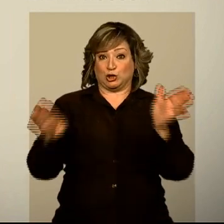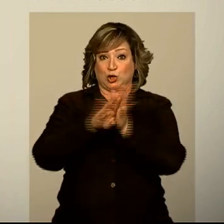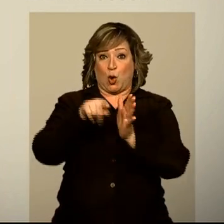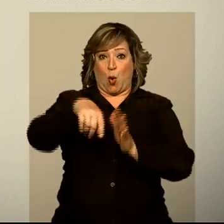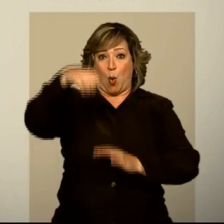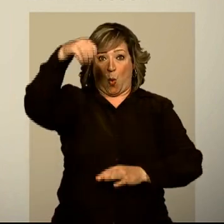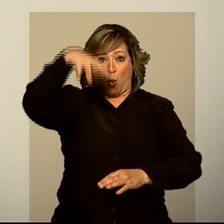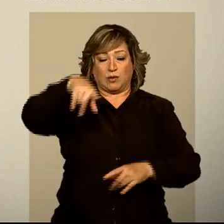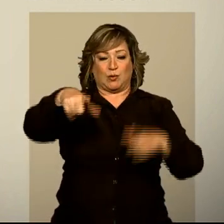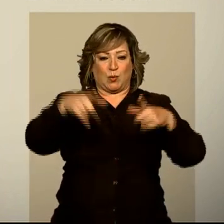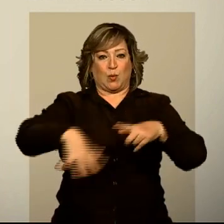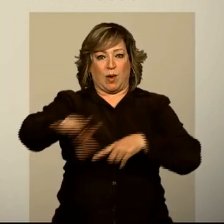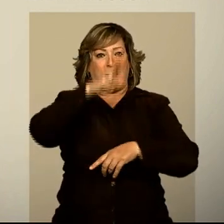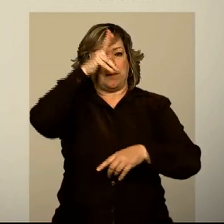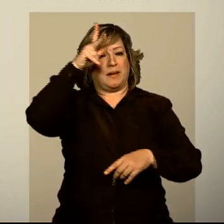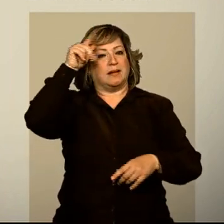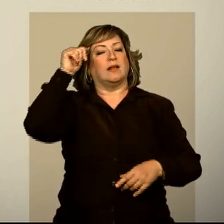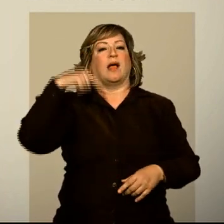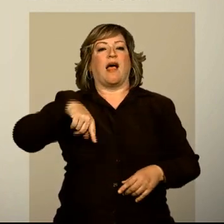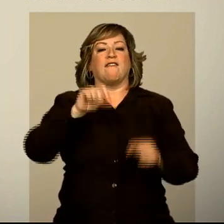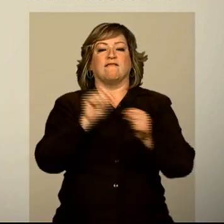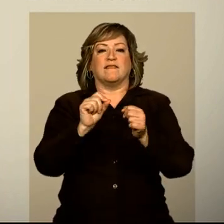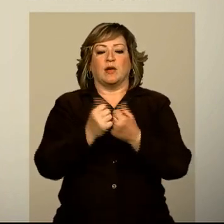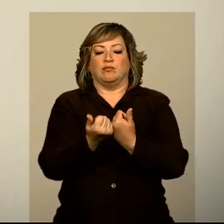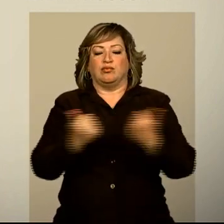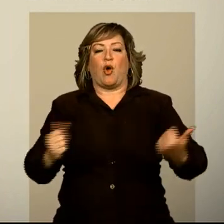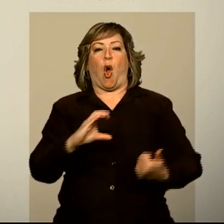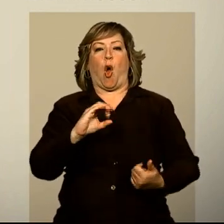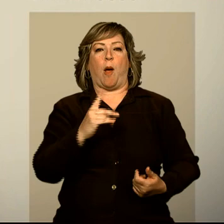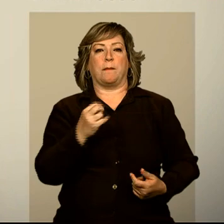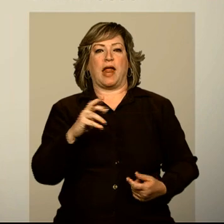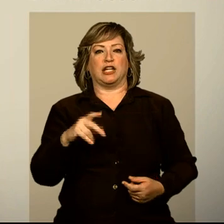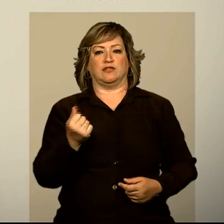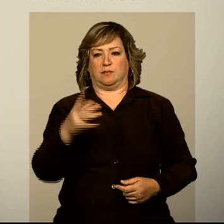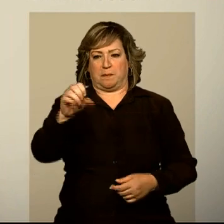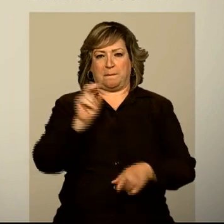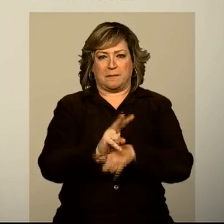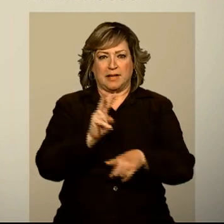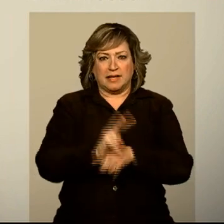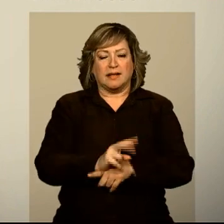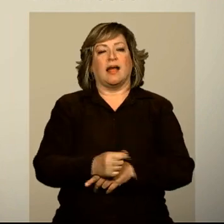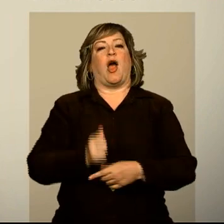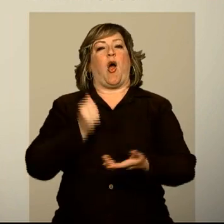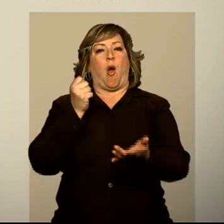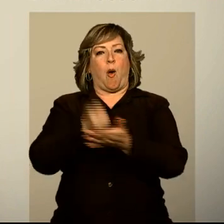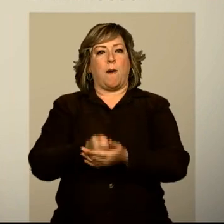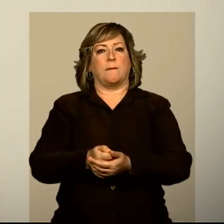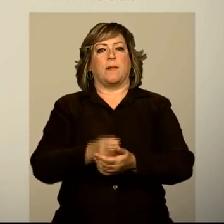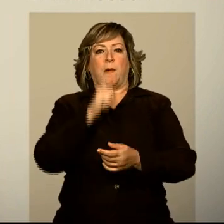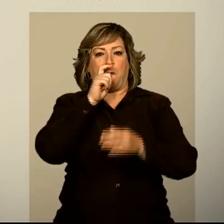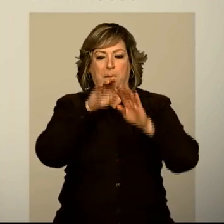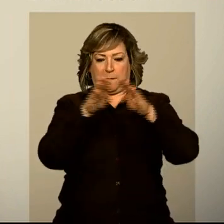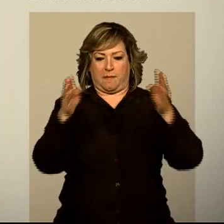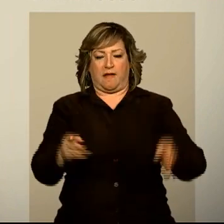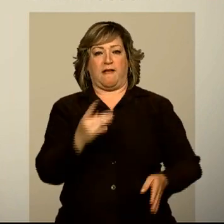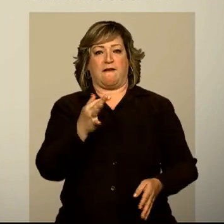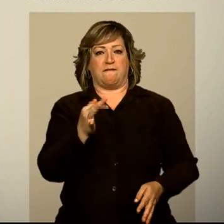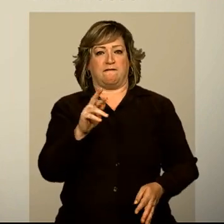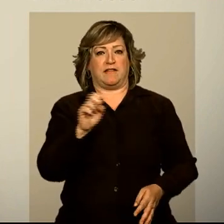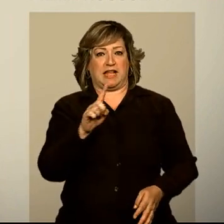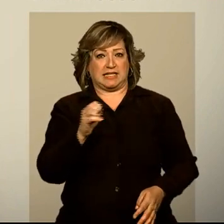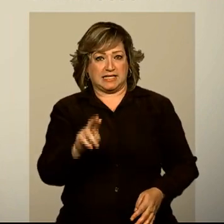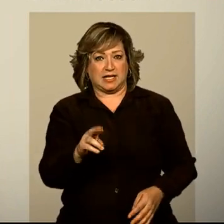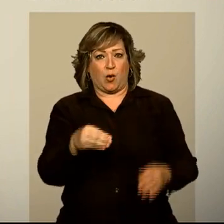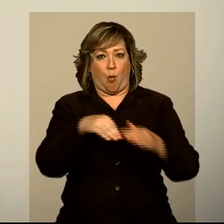comunidade de Fátima eles formaram uma cooperativa conseguir um crédito e comprar um freezer para armazenar o